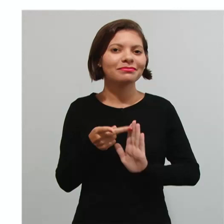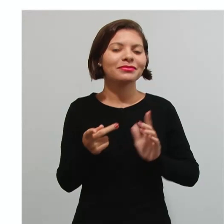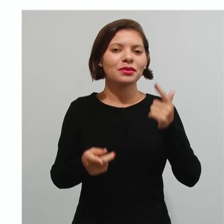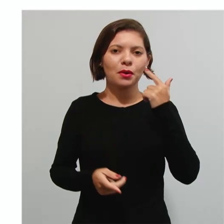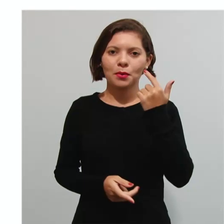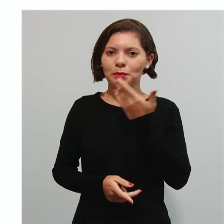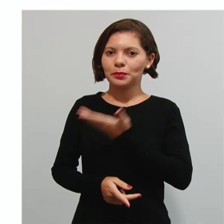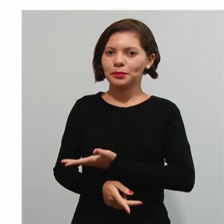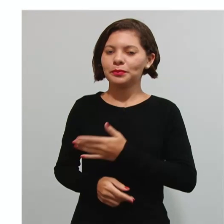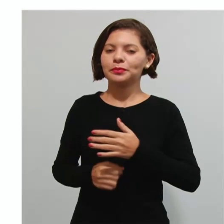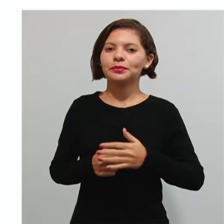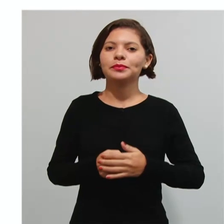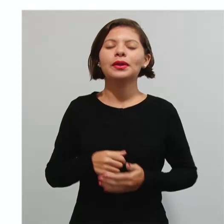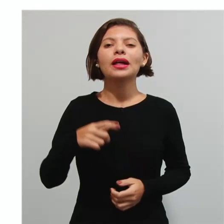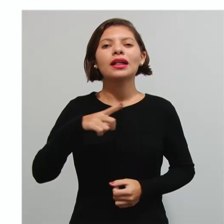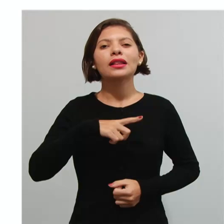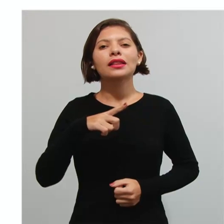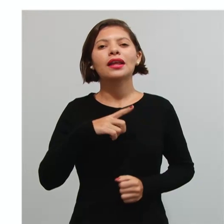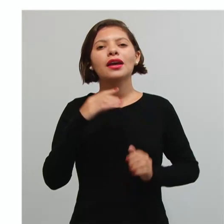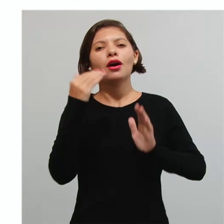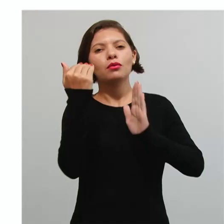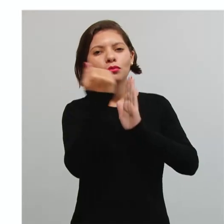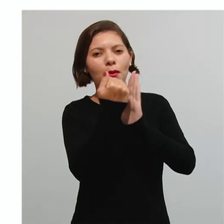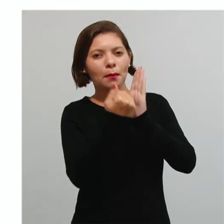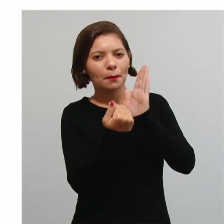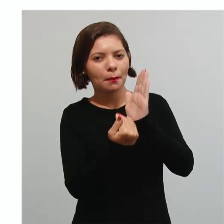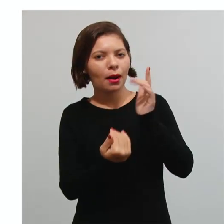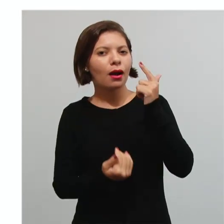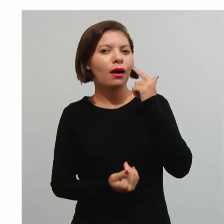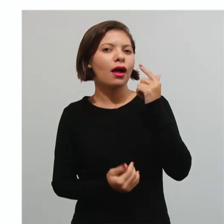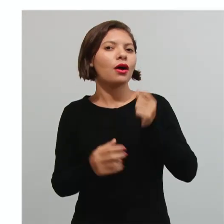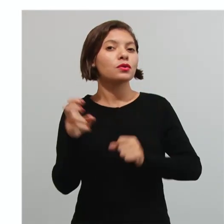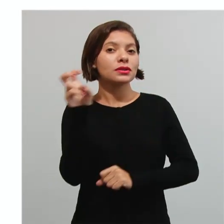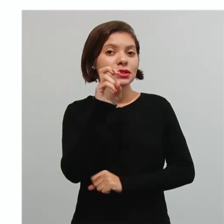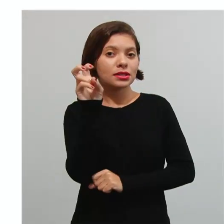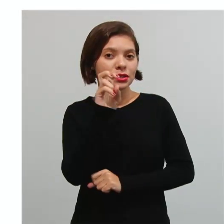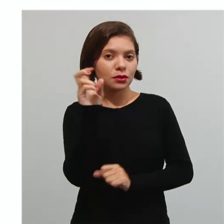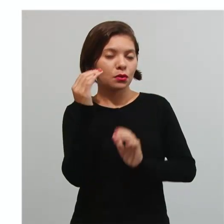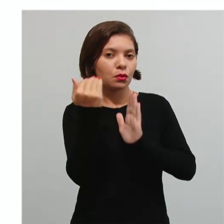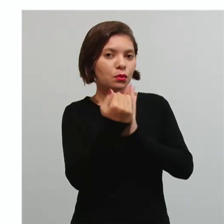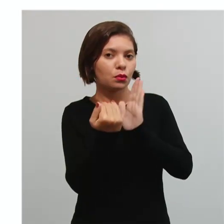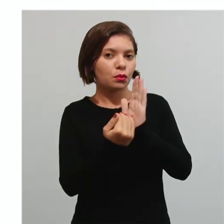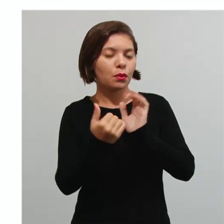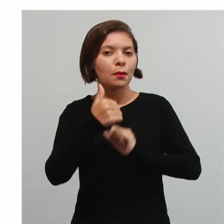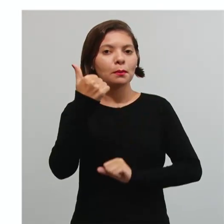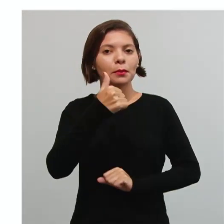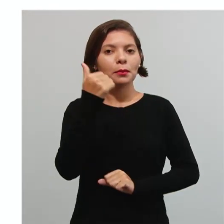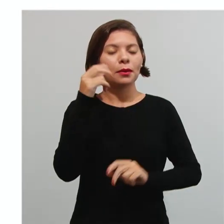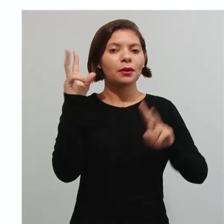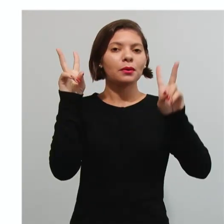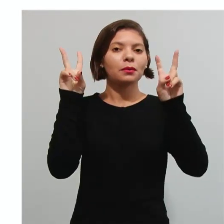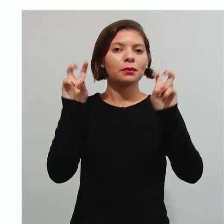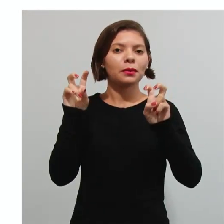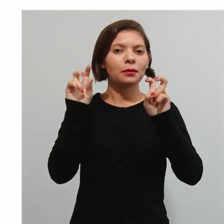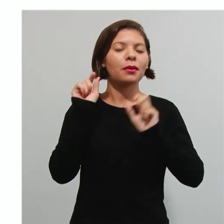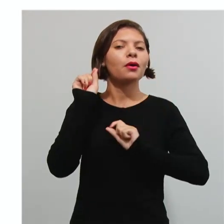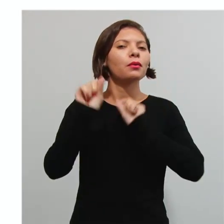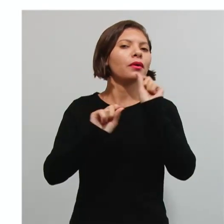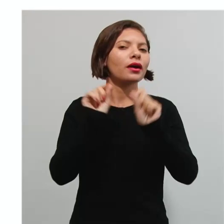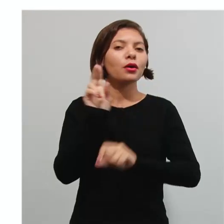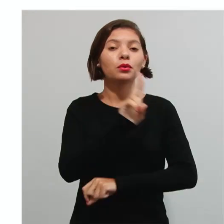toda portaria possui essa estrutura aqui, esses 5 elementos. O primeiro é o título, que é o